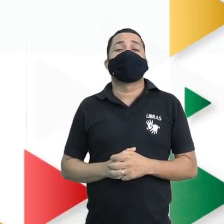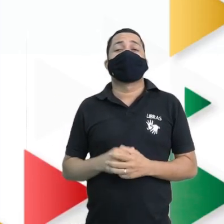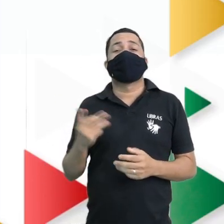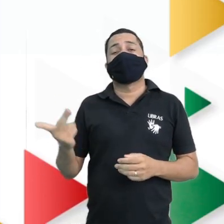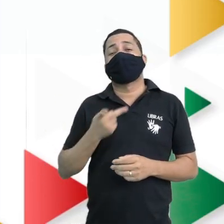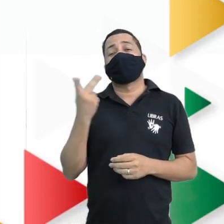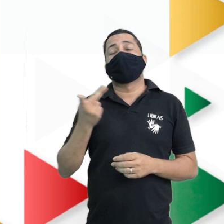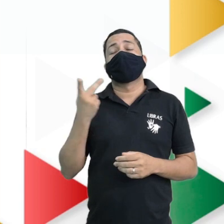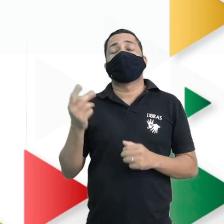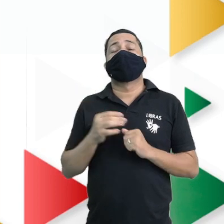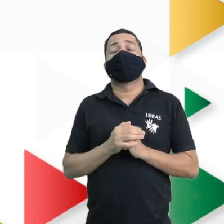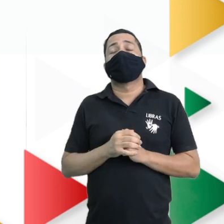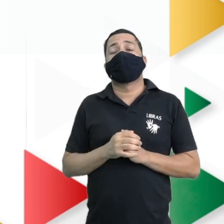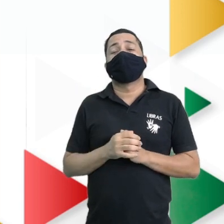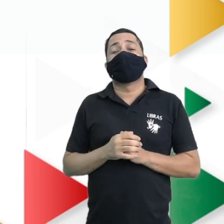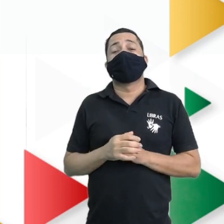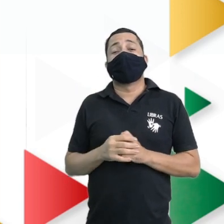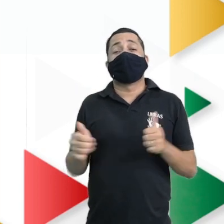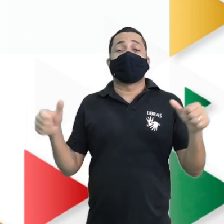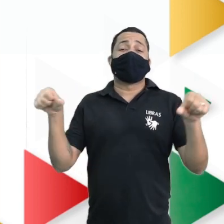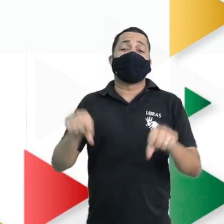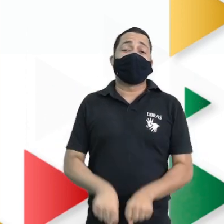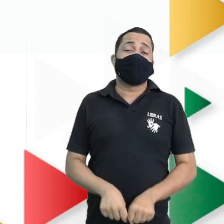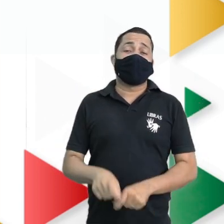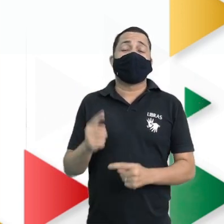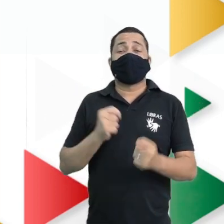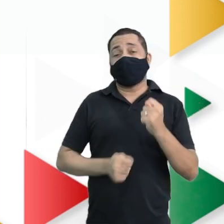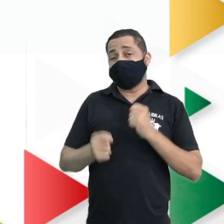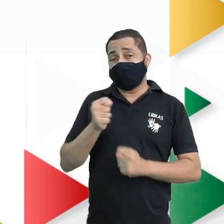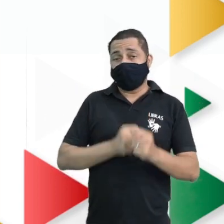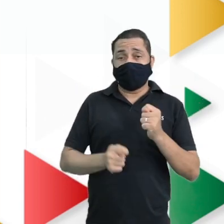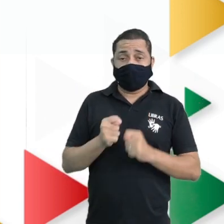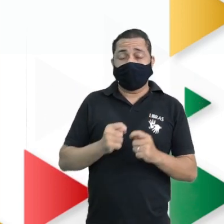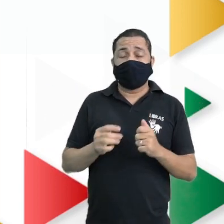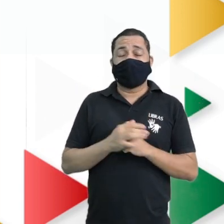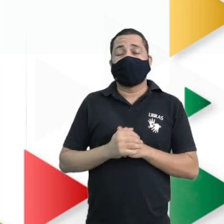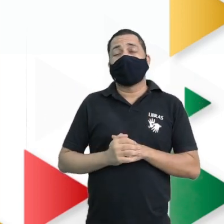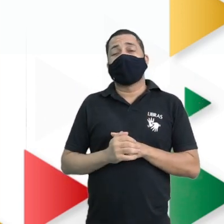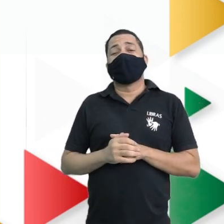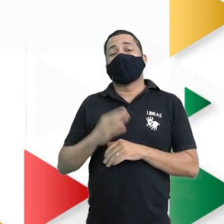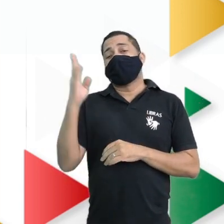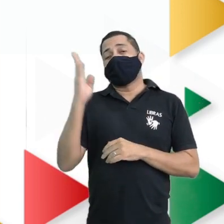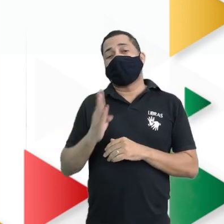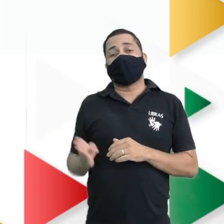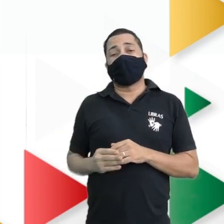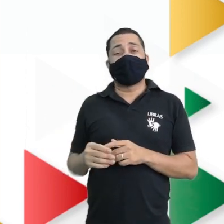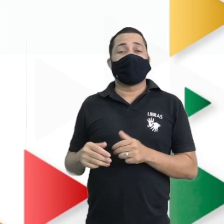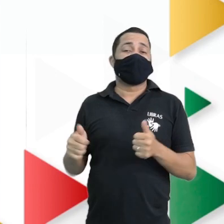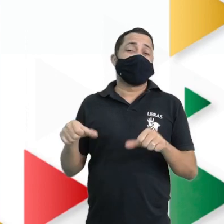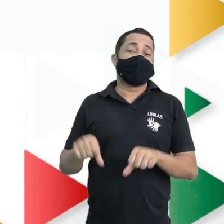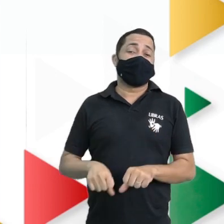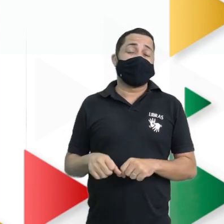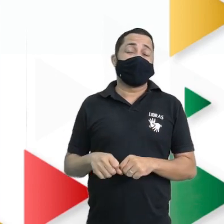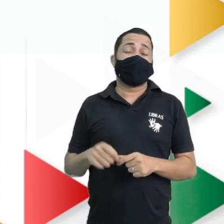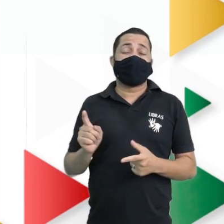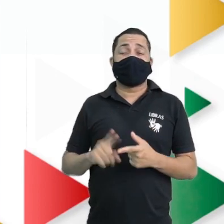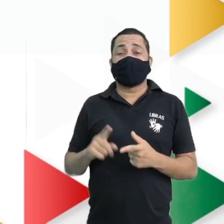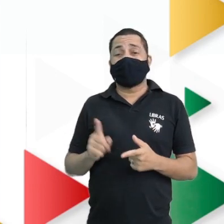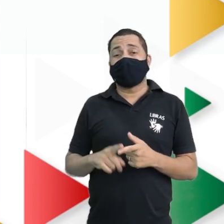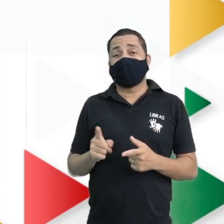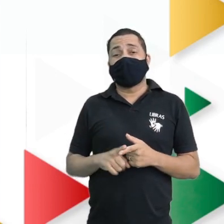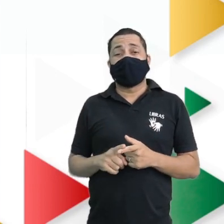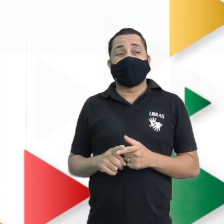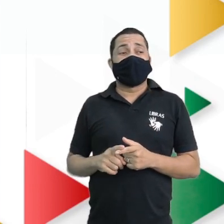ó, agravamento da situação econômica, né? Ou seja, o Brasil fica ainda pior, anseios da